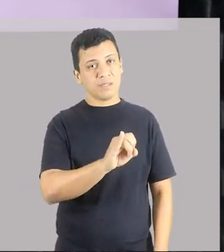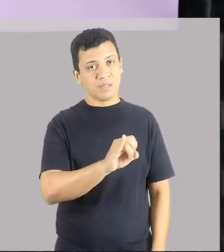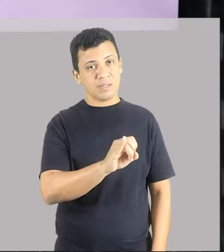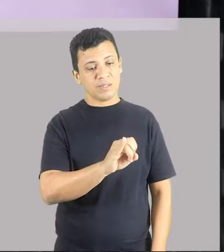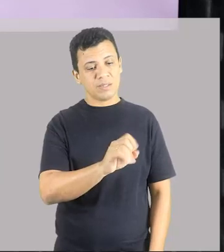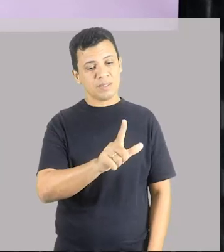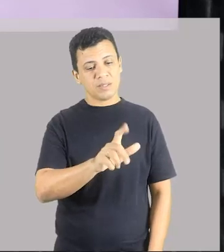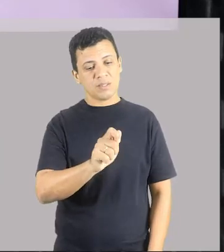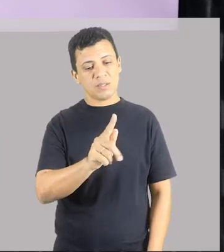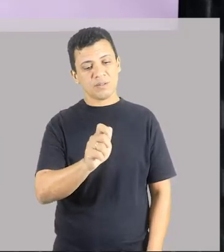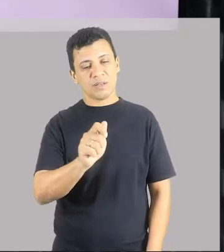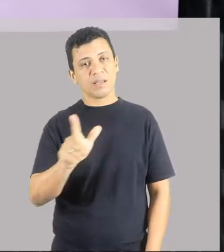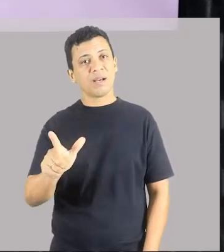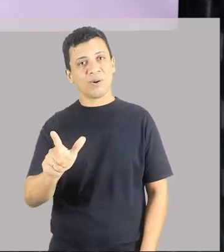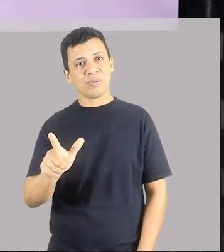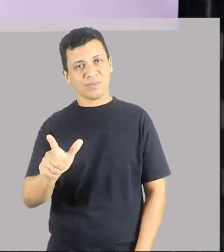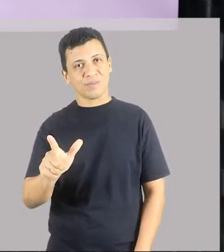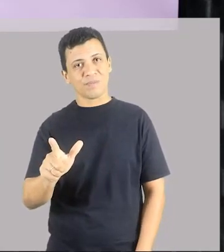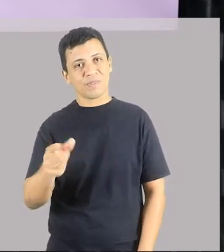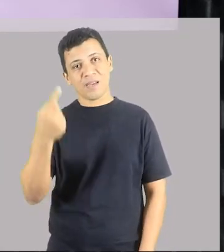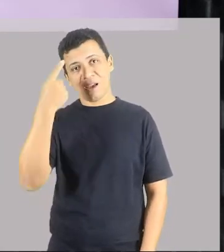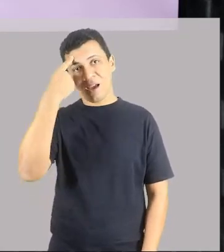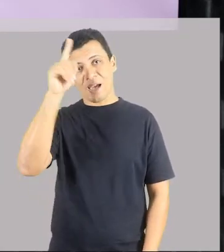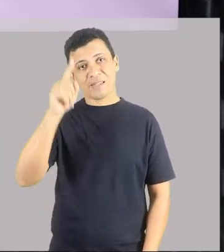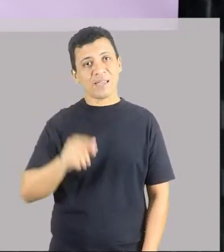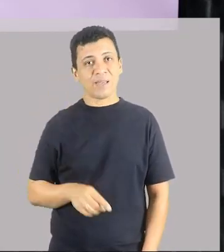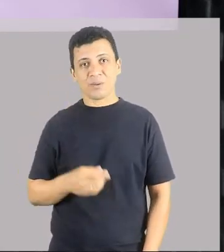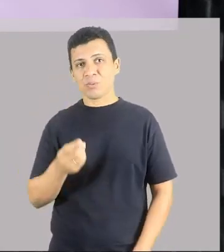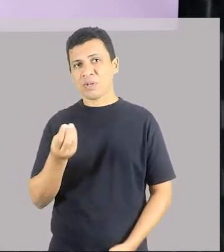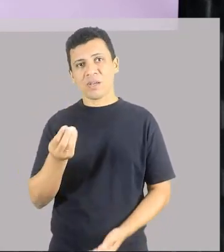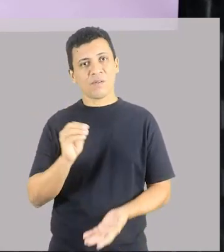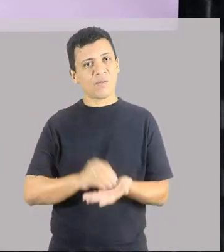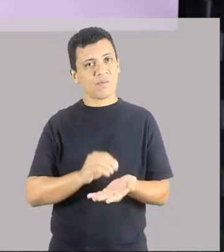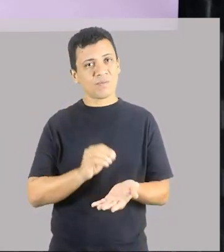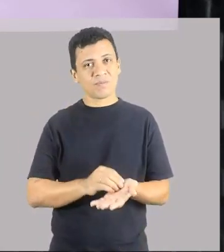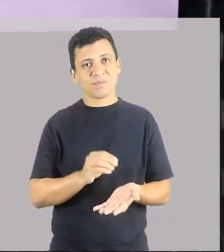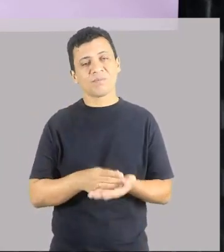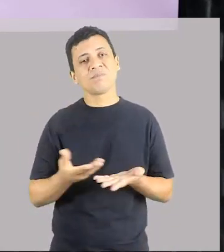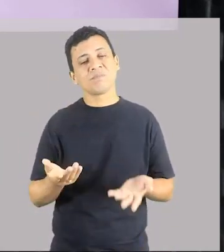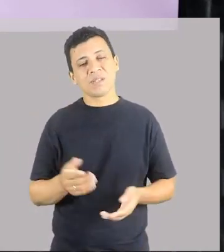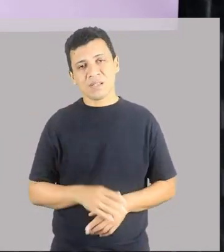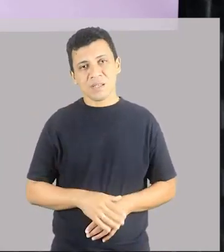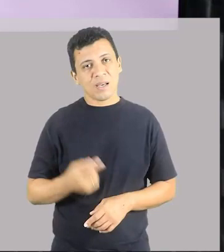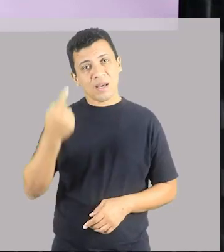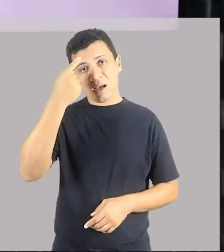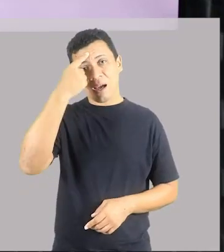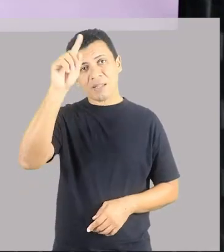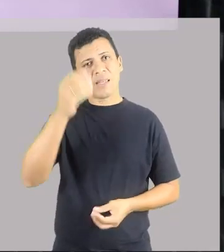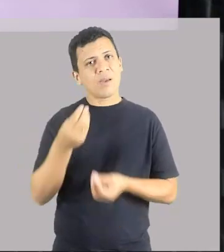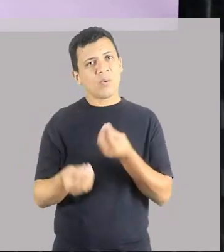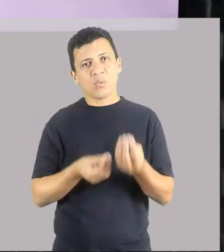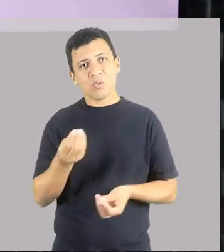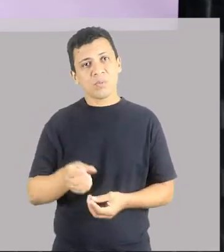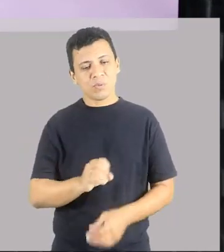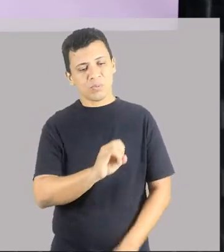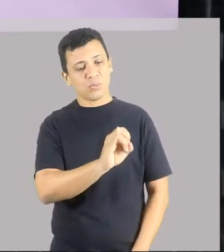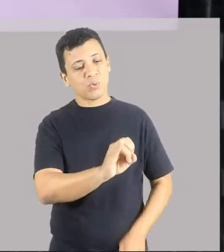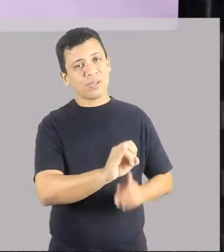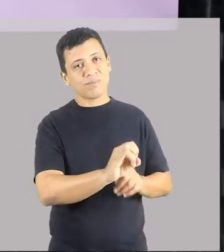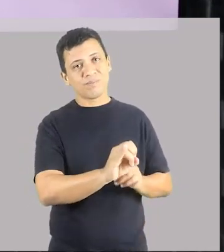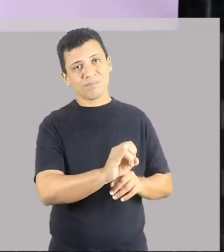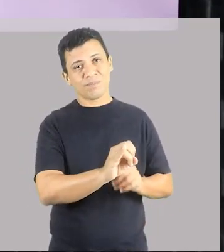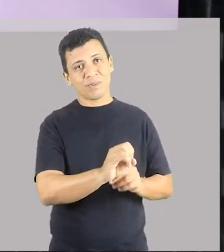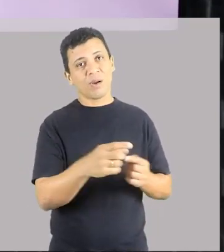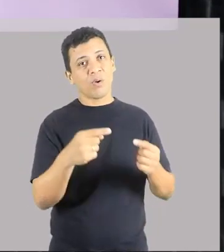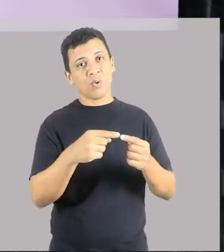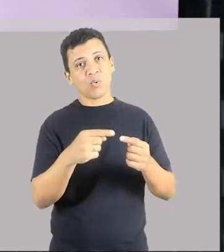para dar a ideia da negação são palavras exatamente Opostas legal e ilegal quem dá essa ideia da oposição o i que vem o valor